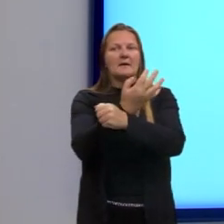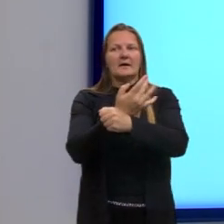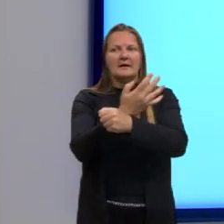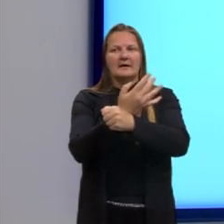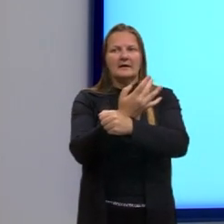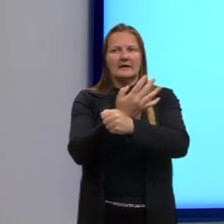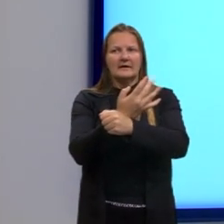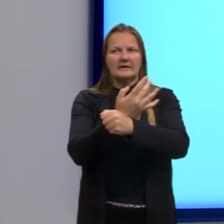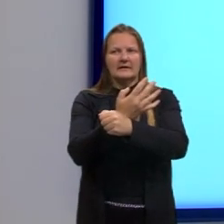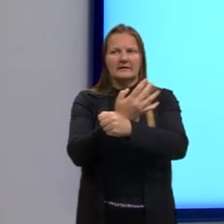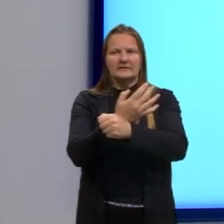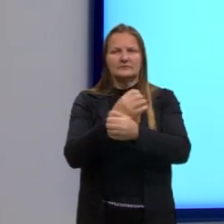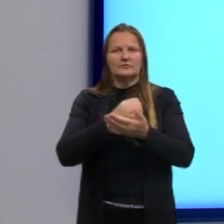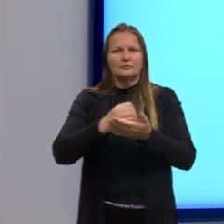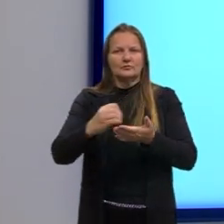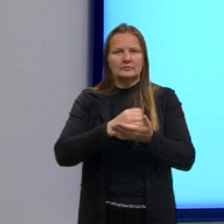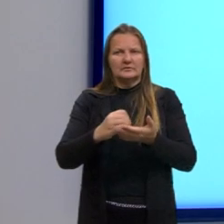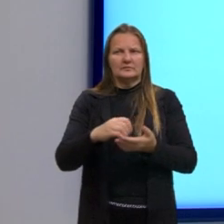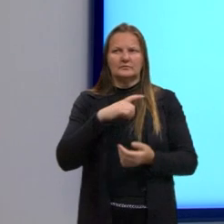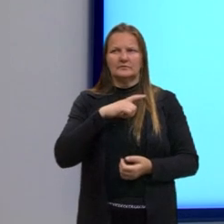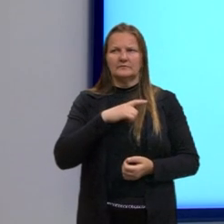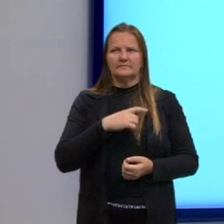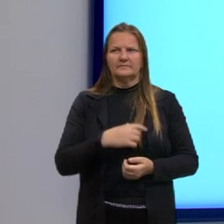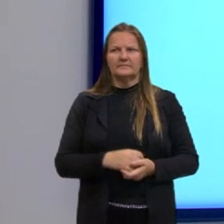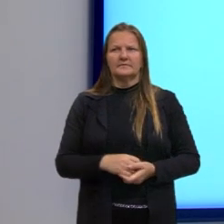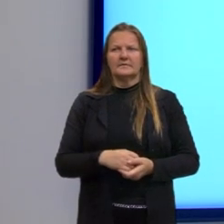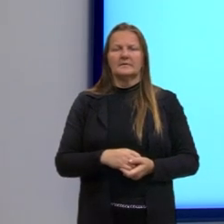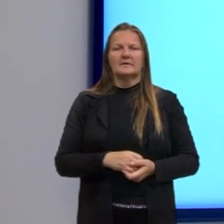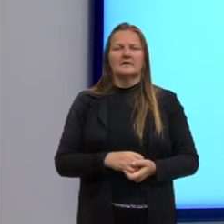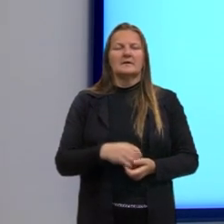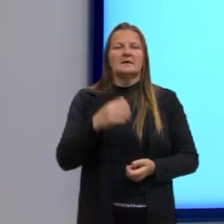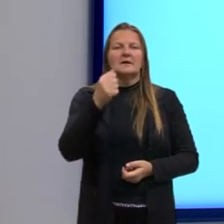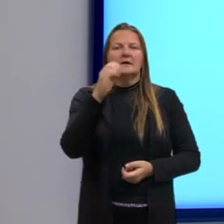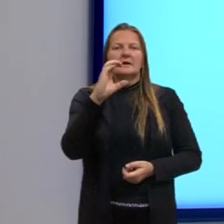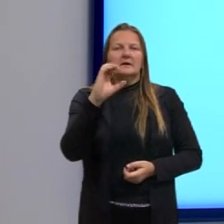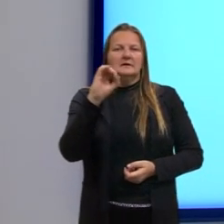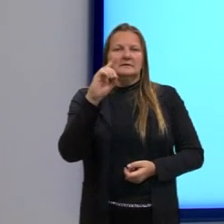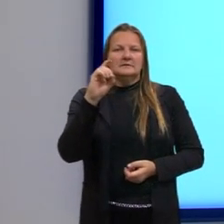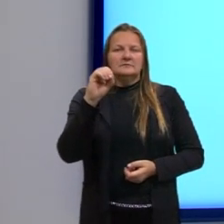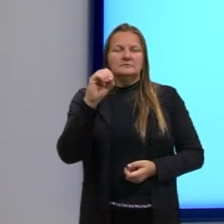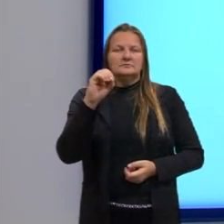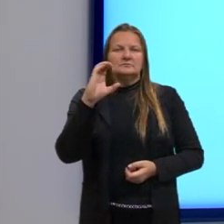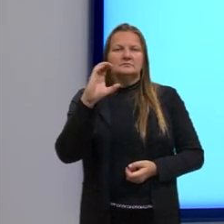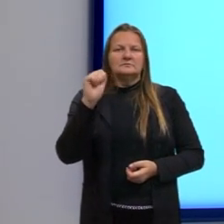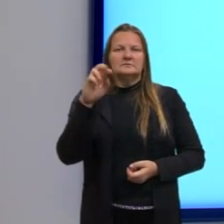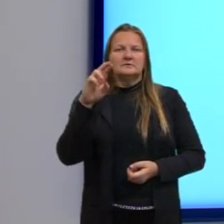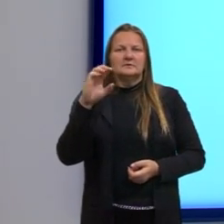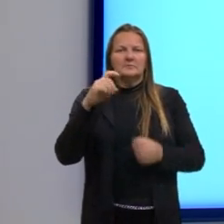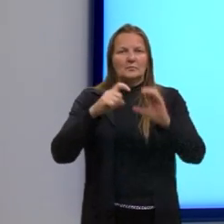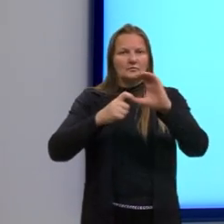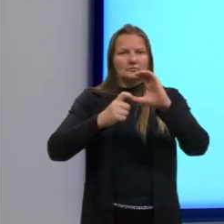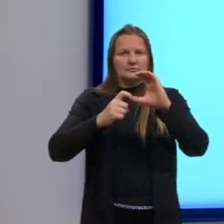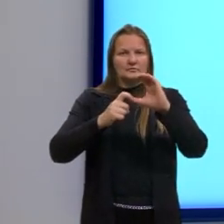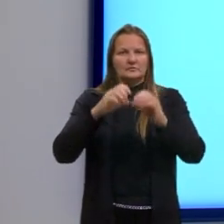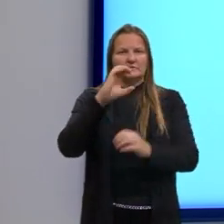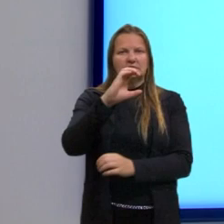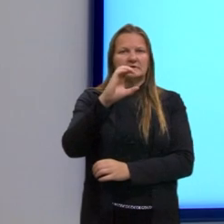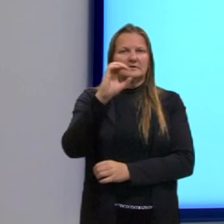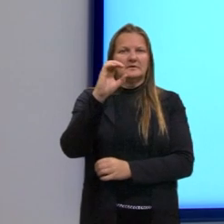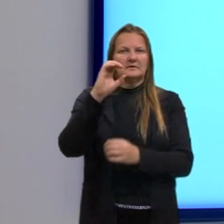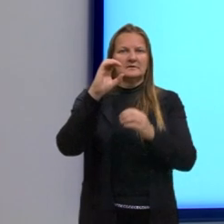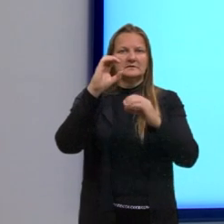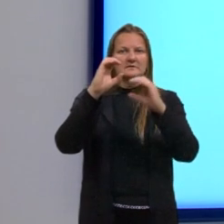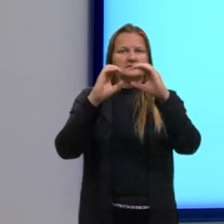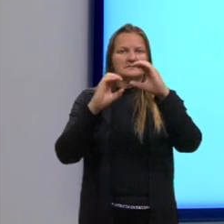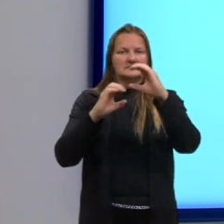quem são os ácidos orgânicos eu vou ter o ácido carboxílico que vou ter aquele grupo funcional que eu sei com uma